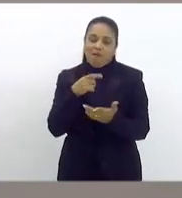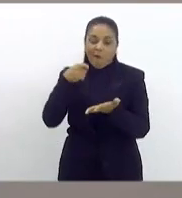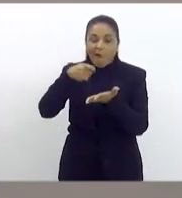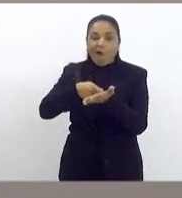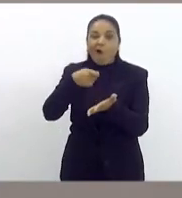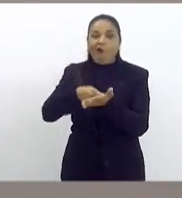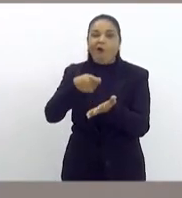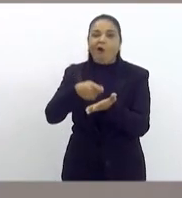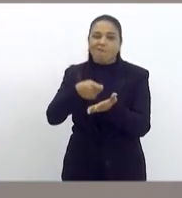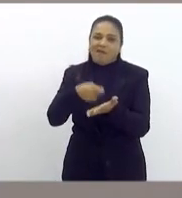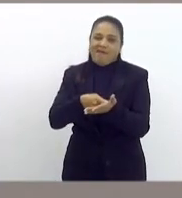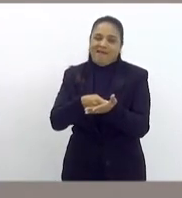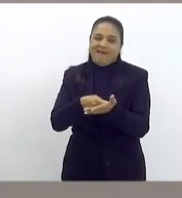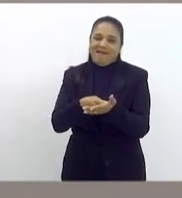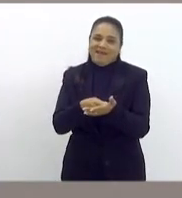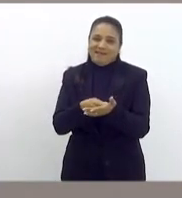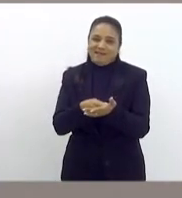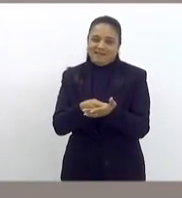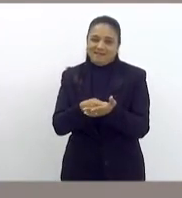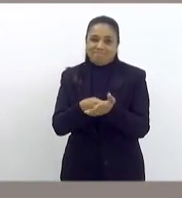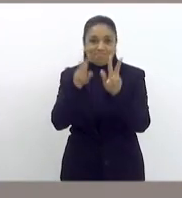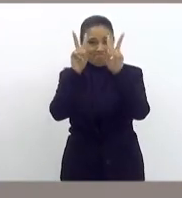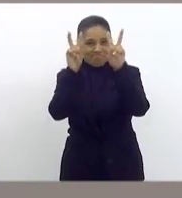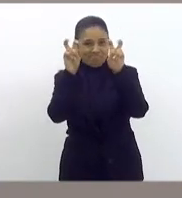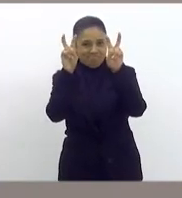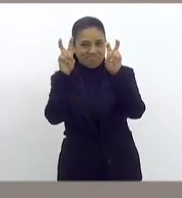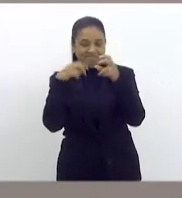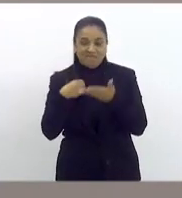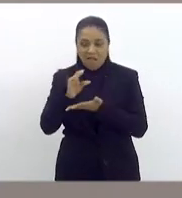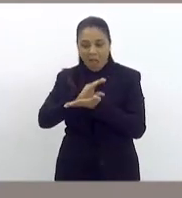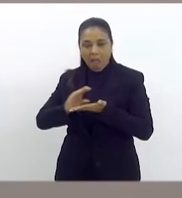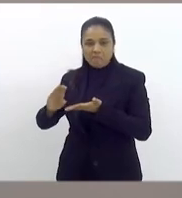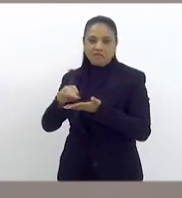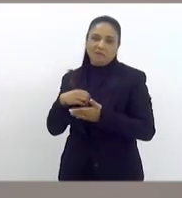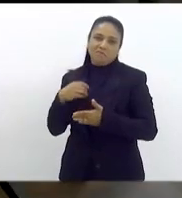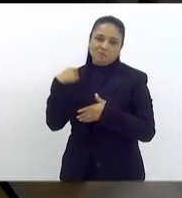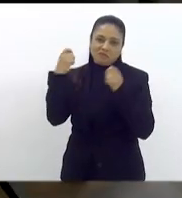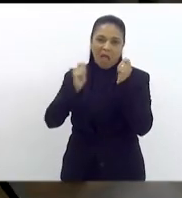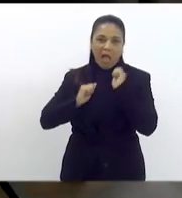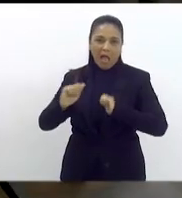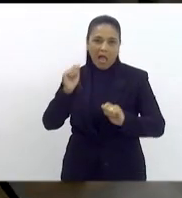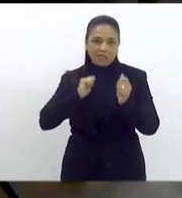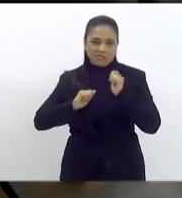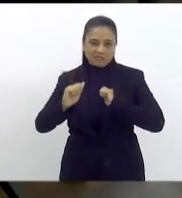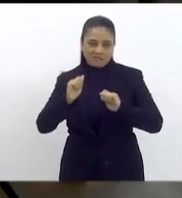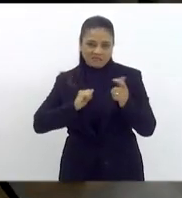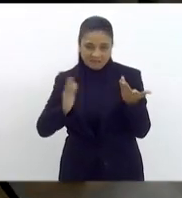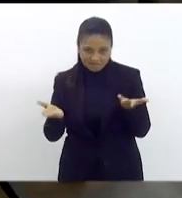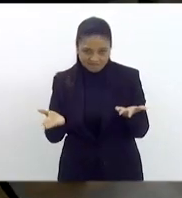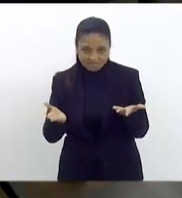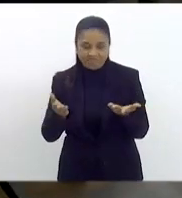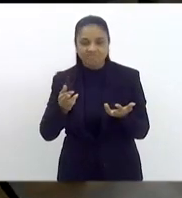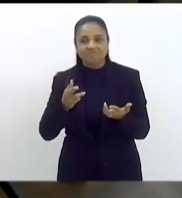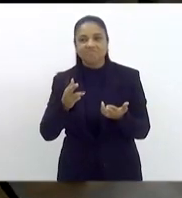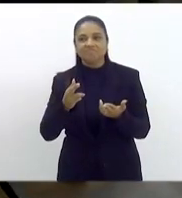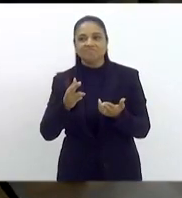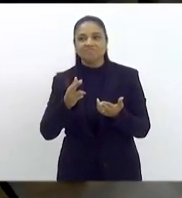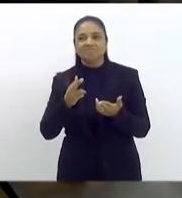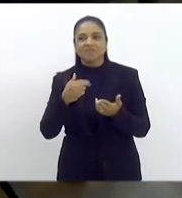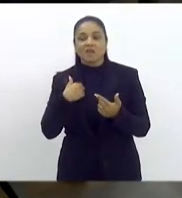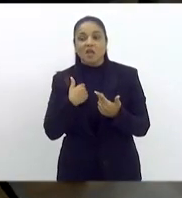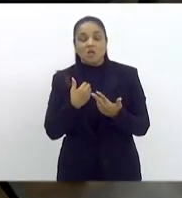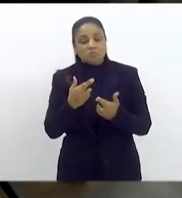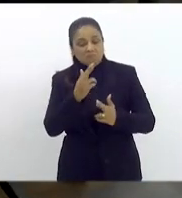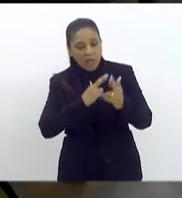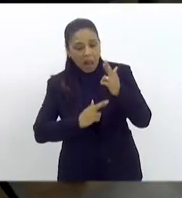cobrança indevida, em tese, repassada para os artistas. Obrigado, presidente. Aí, desculpe, já é uma relação, eu não consegui identificar